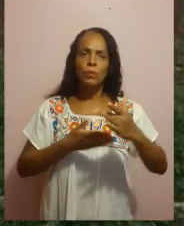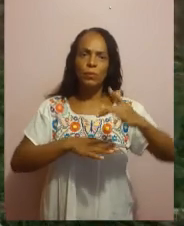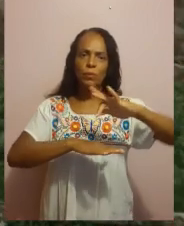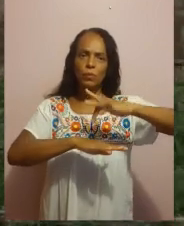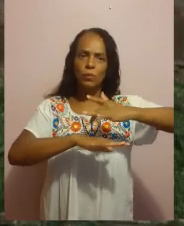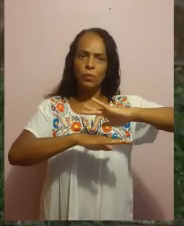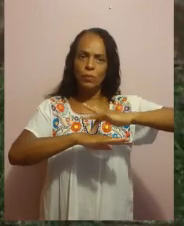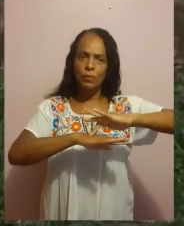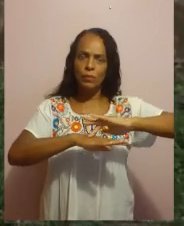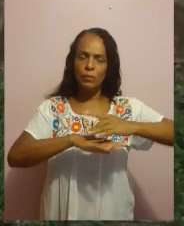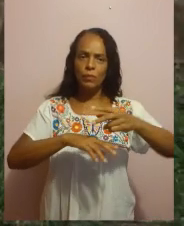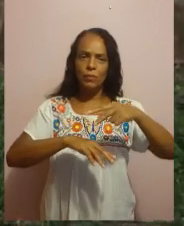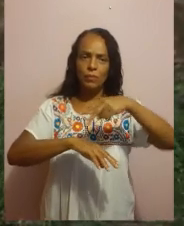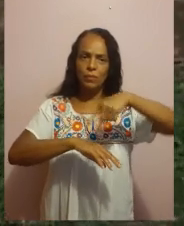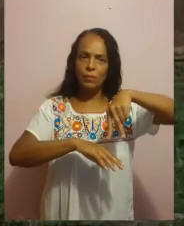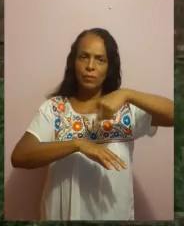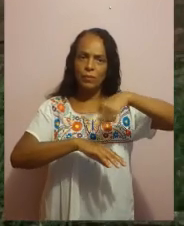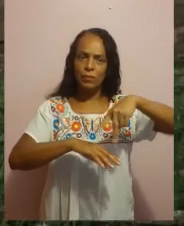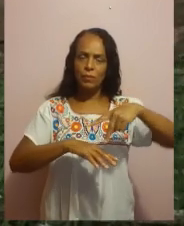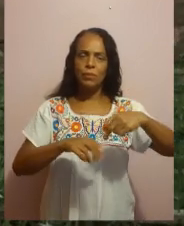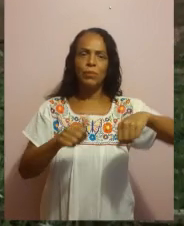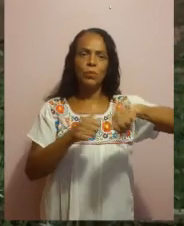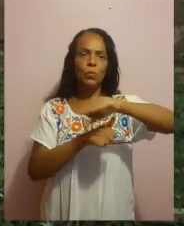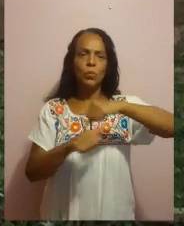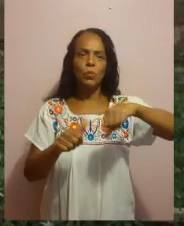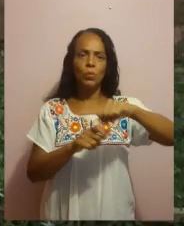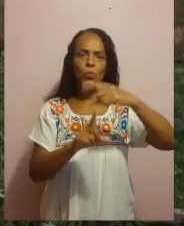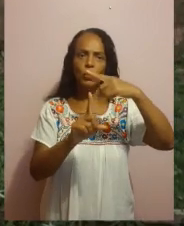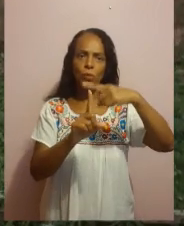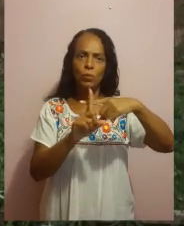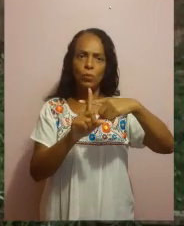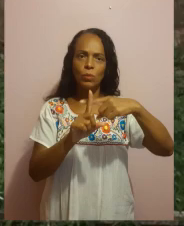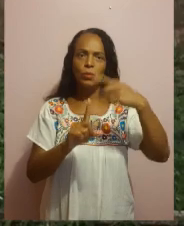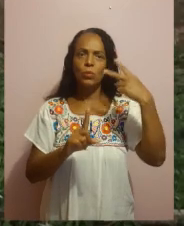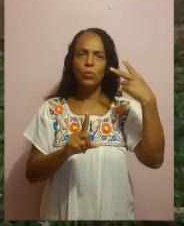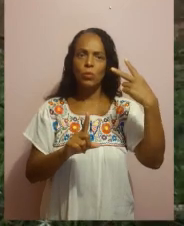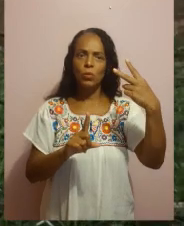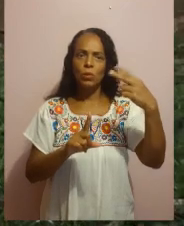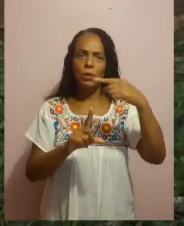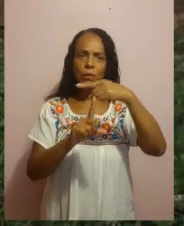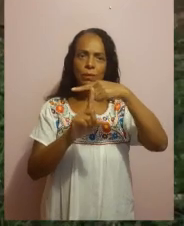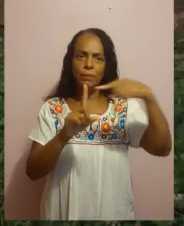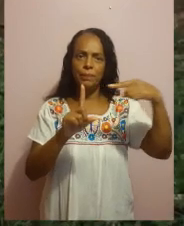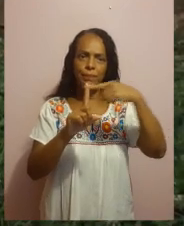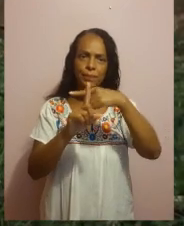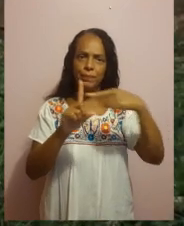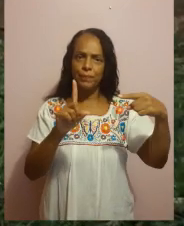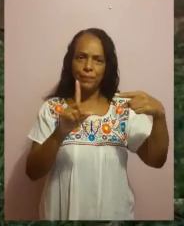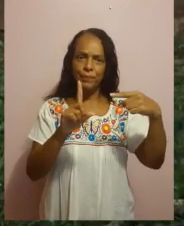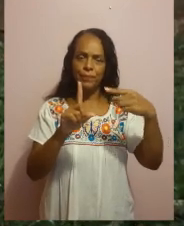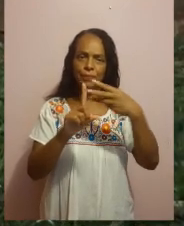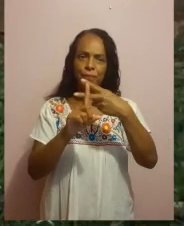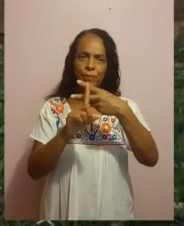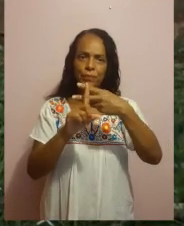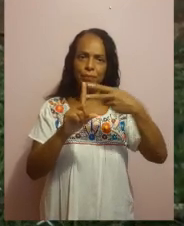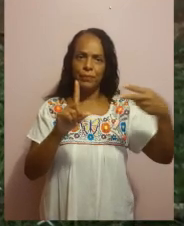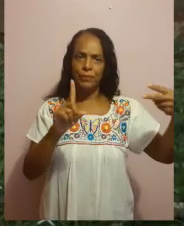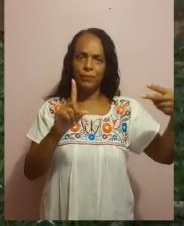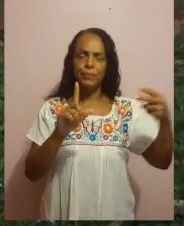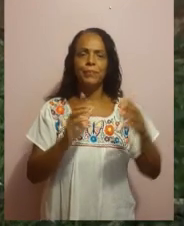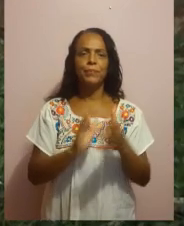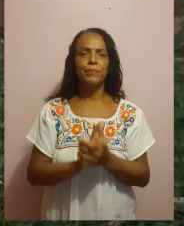para o cruzeiro de 2 braços, né? Falamos também um pouco